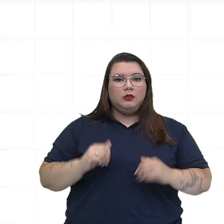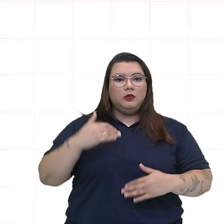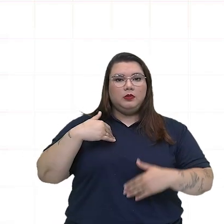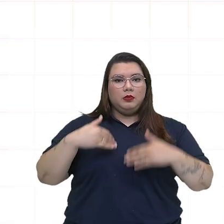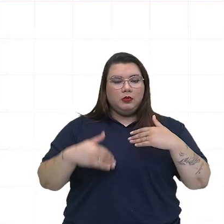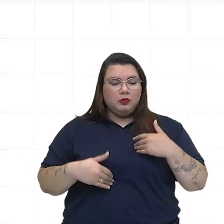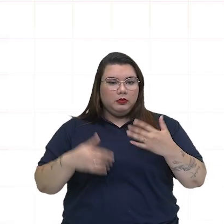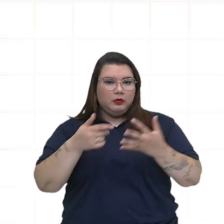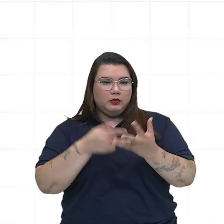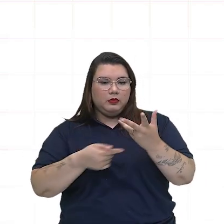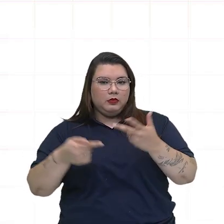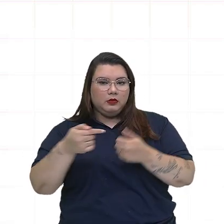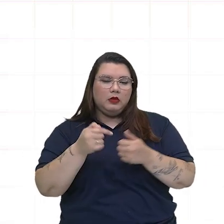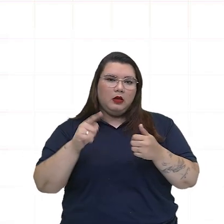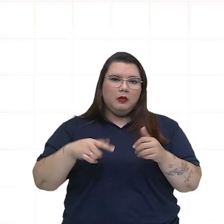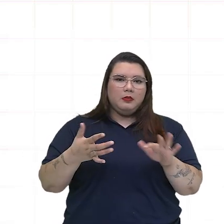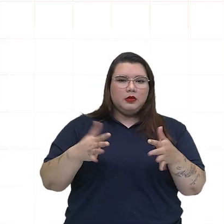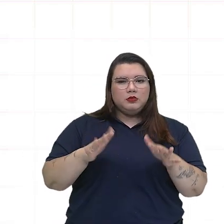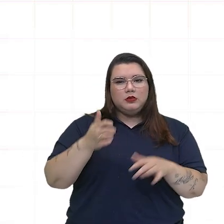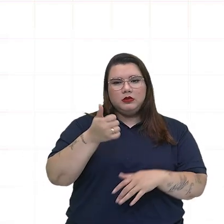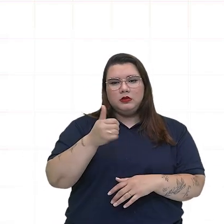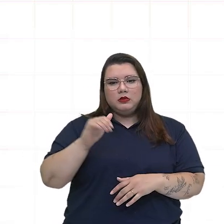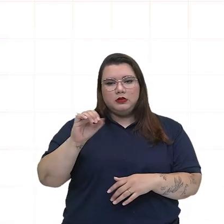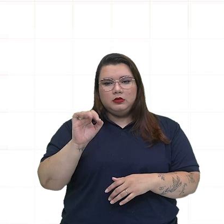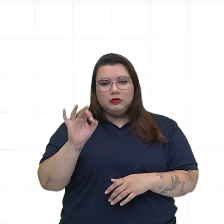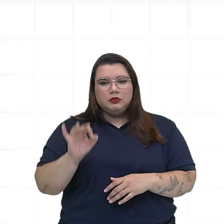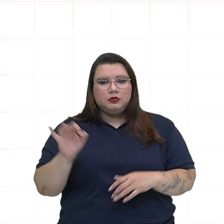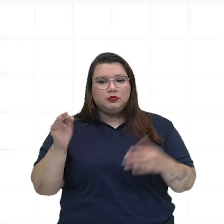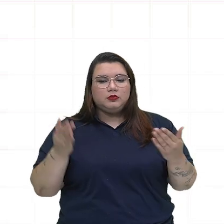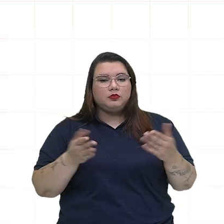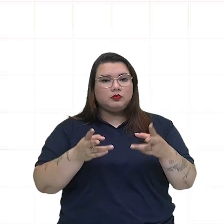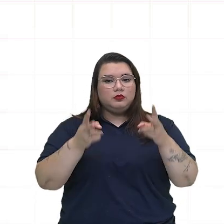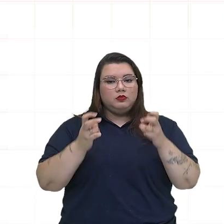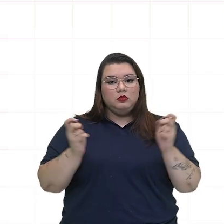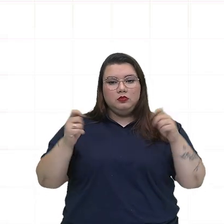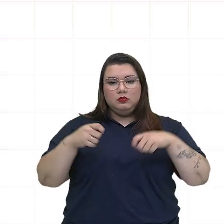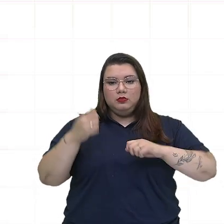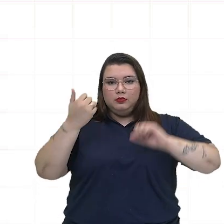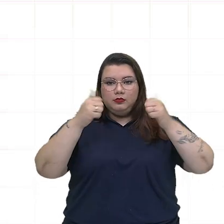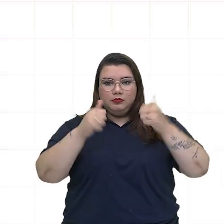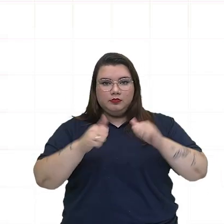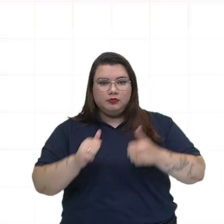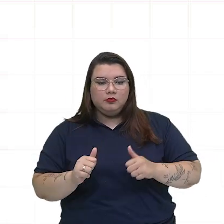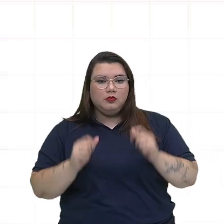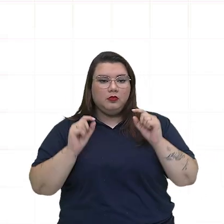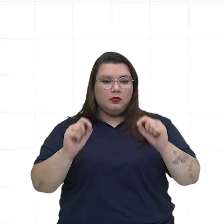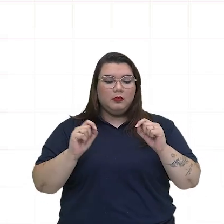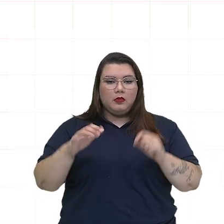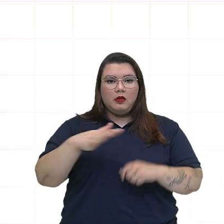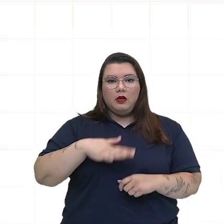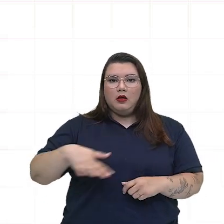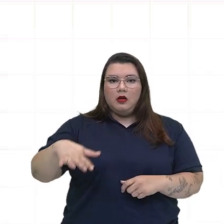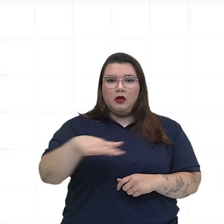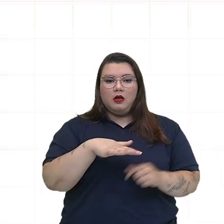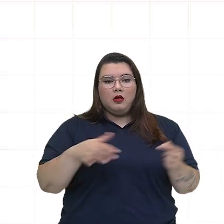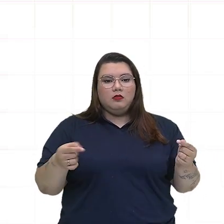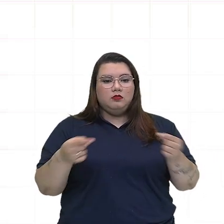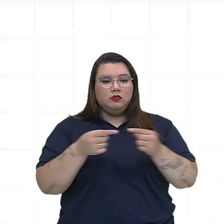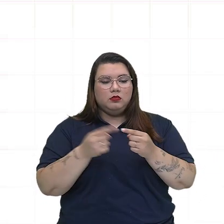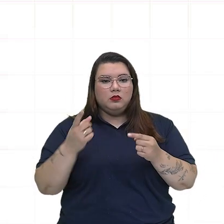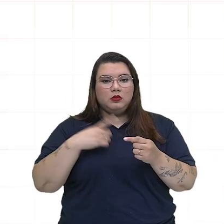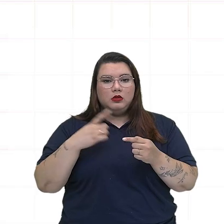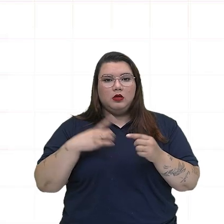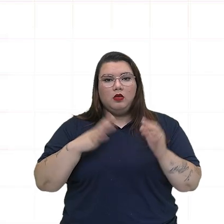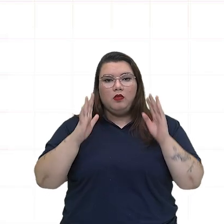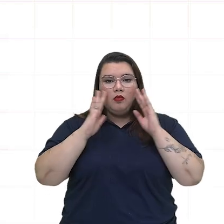está em torno aí de 10%. Então, vocês podem analisar, né, que tanto a parte de já chegar